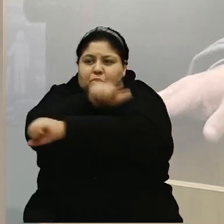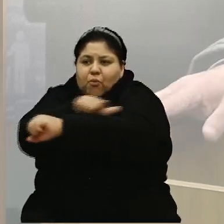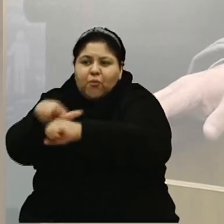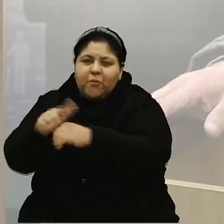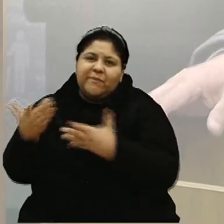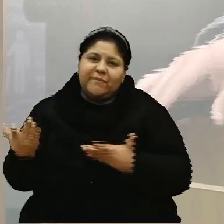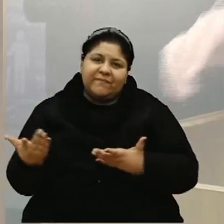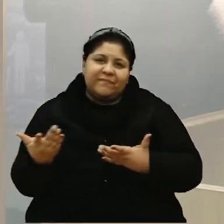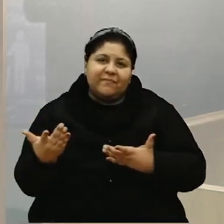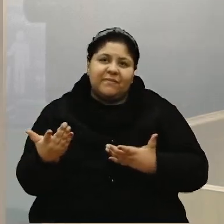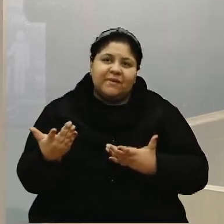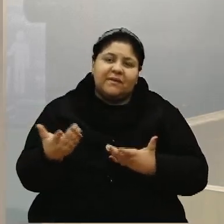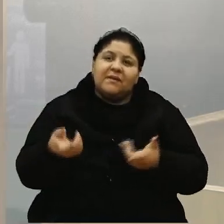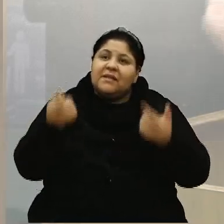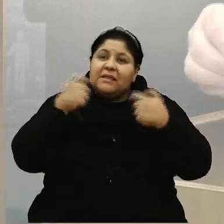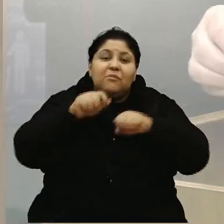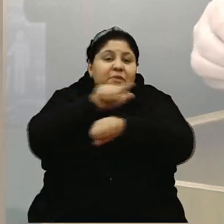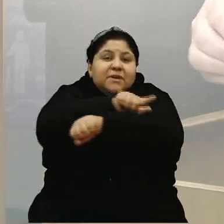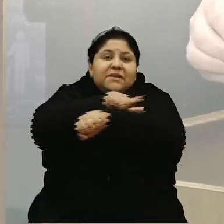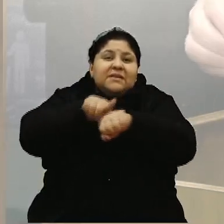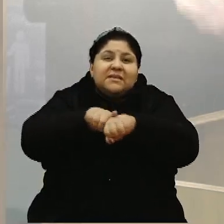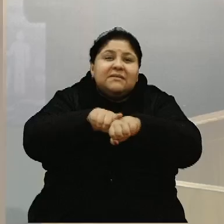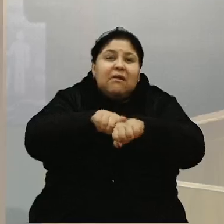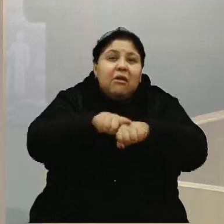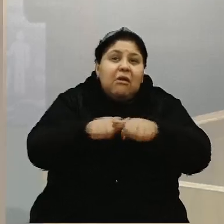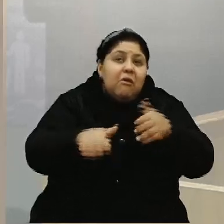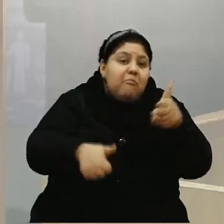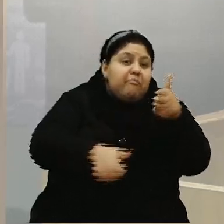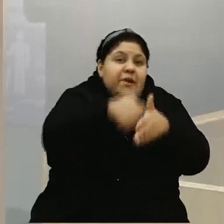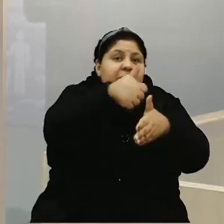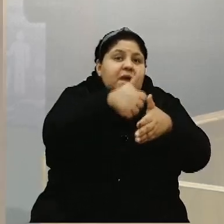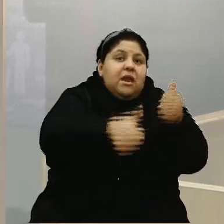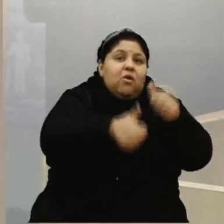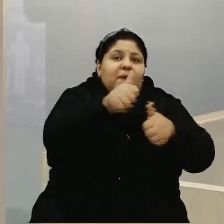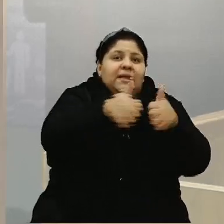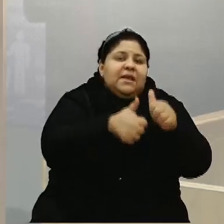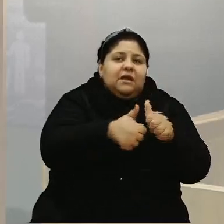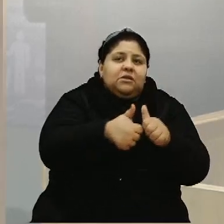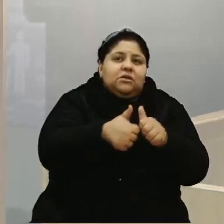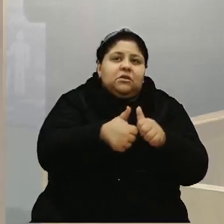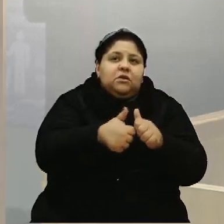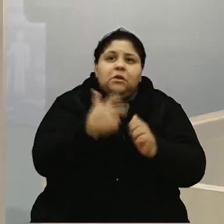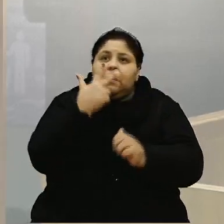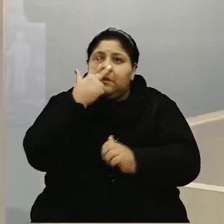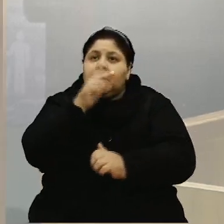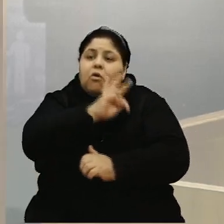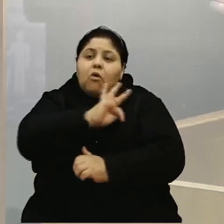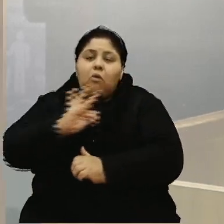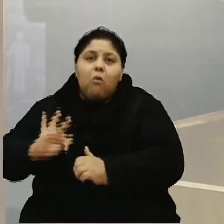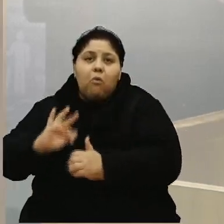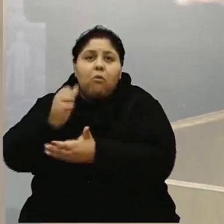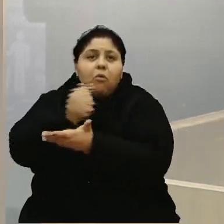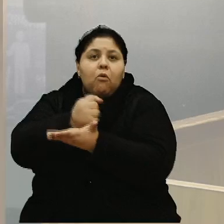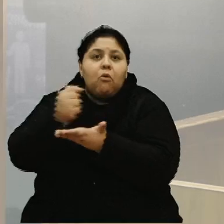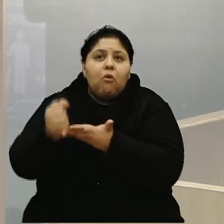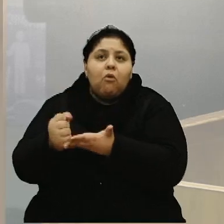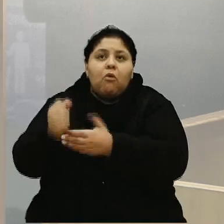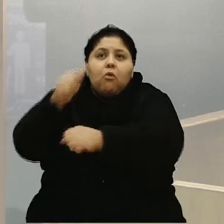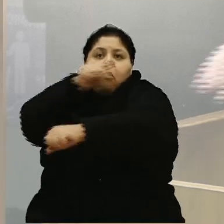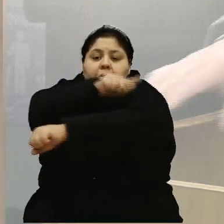asfaltozinho? Não precisa ser o asfalto, aquele de primeira. Pode ser aquele de Farroupilha mesmo, que foi onde está sendo contratado, aquela